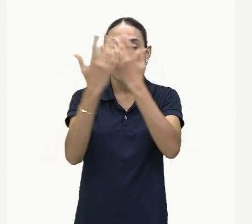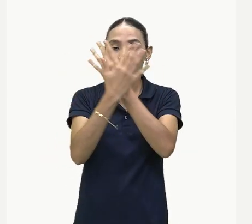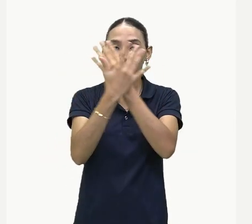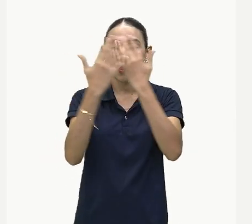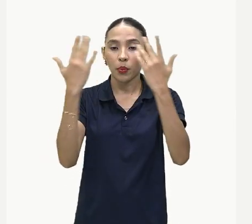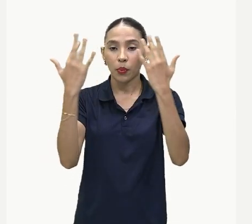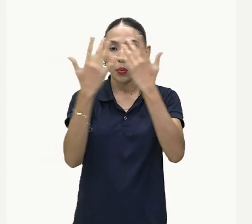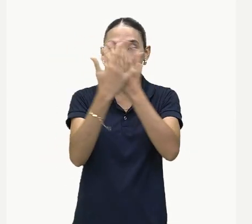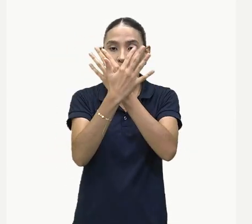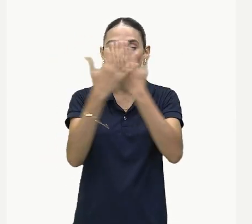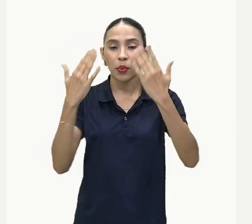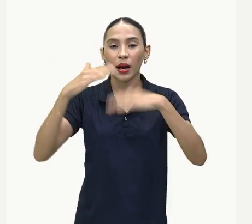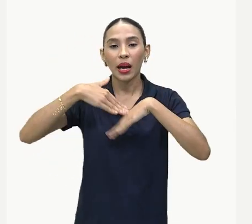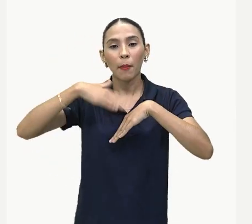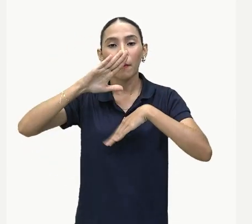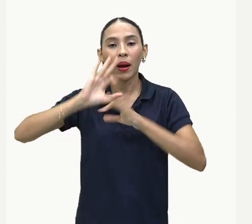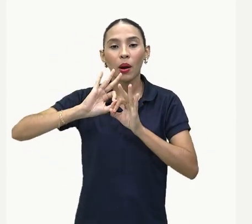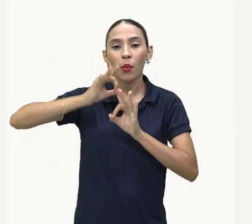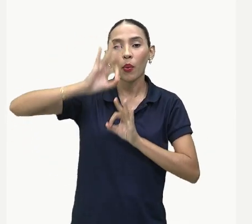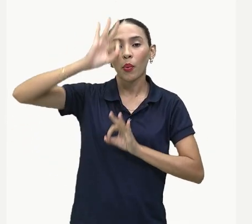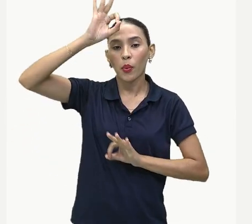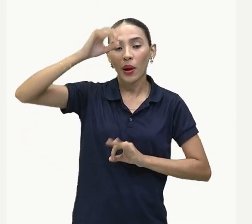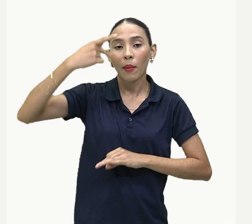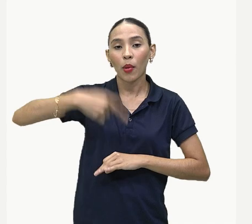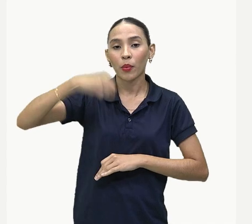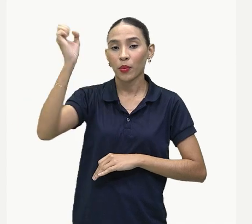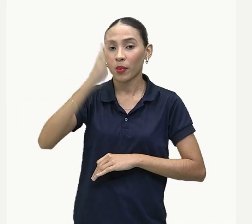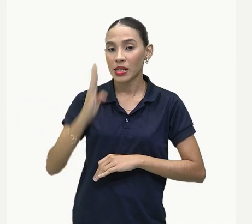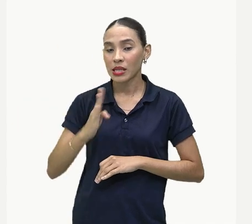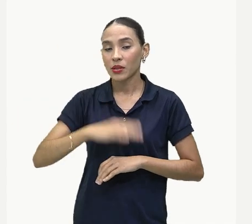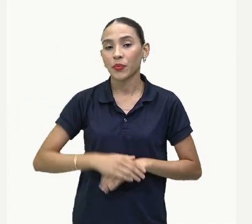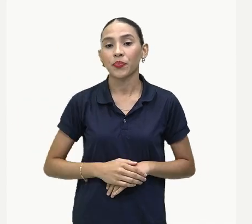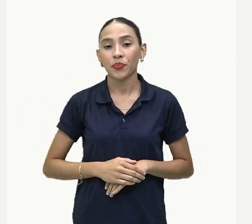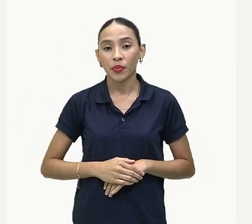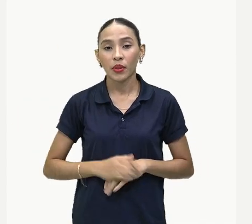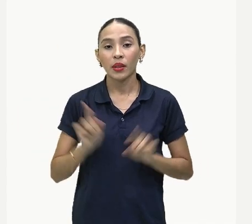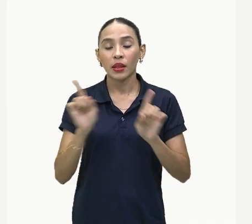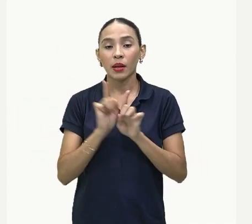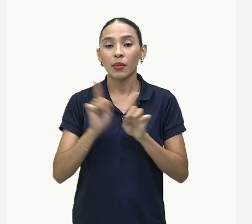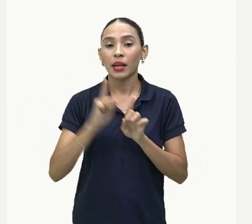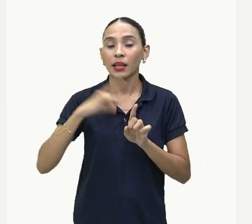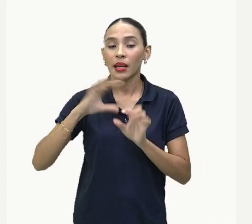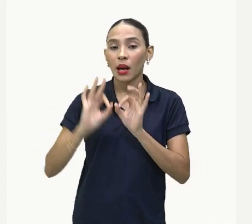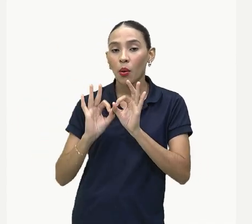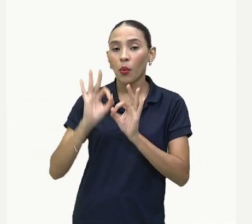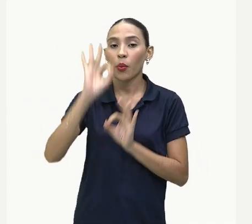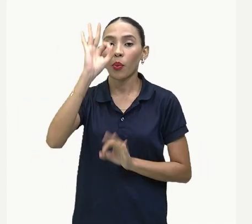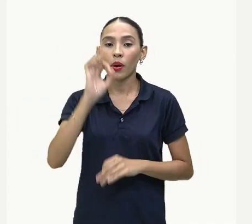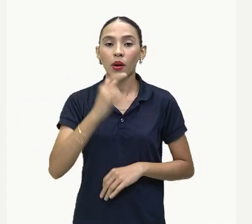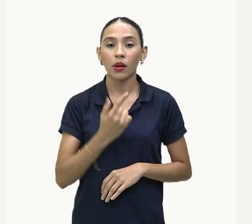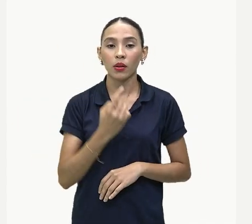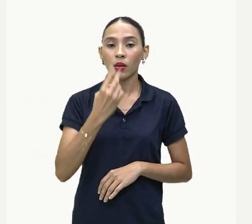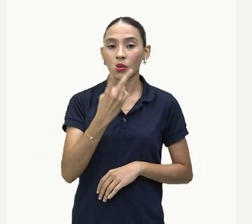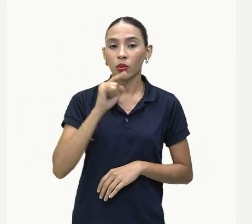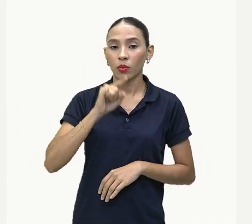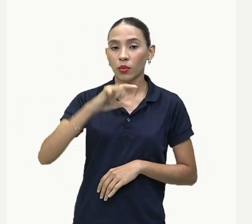Neblina, que é o ponto mais alto do Brasil, que ele tem ali uma altitude entre